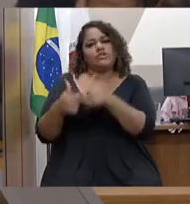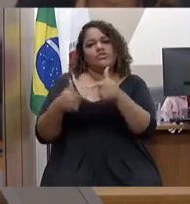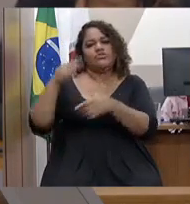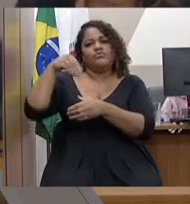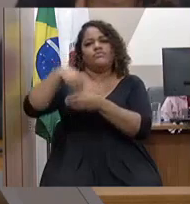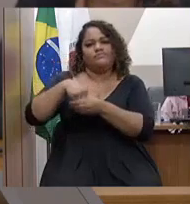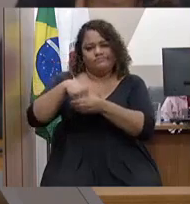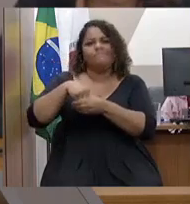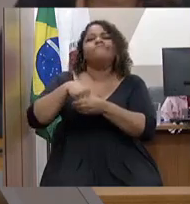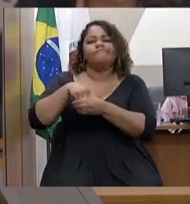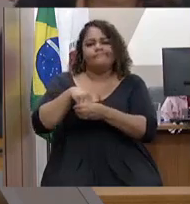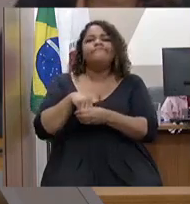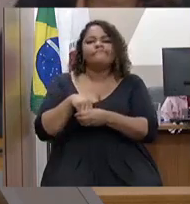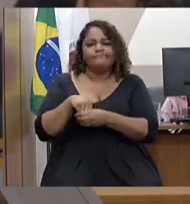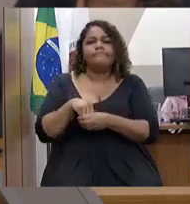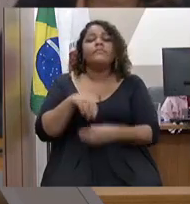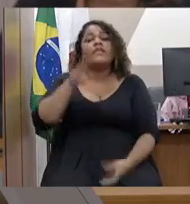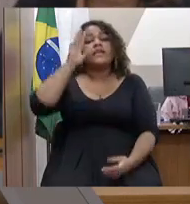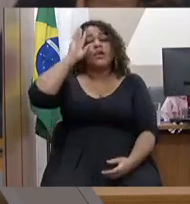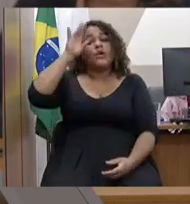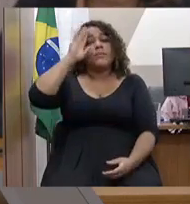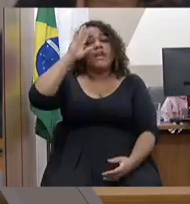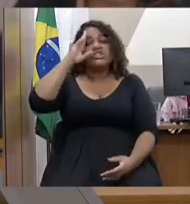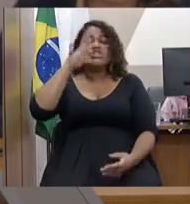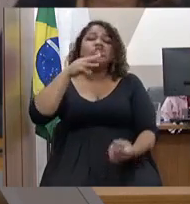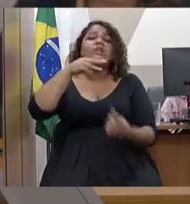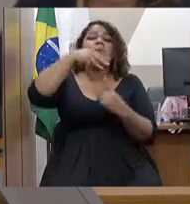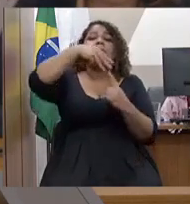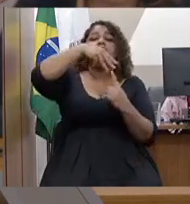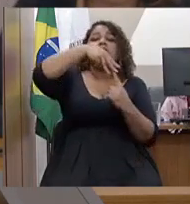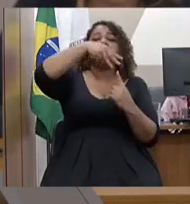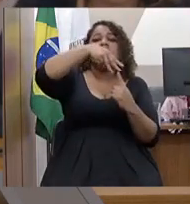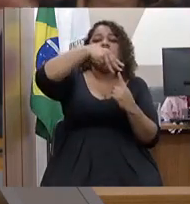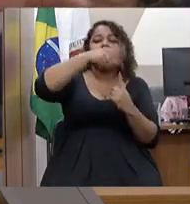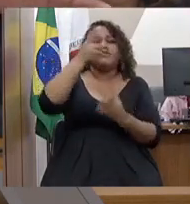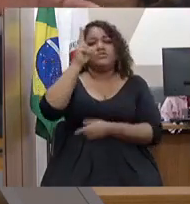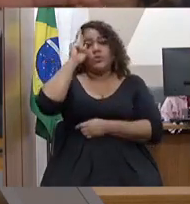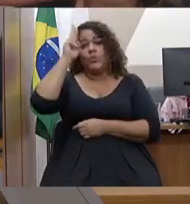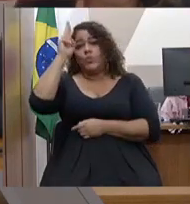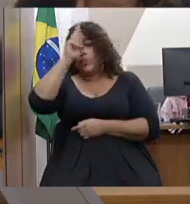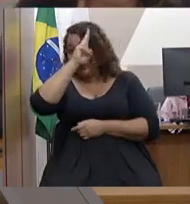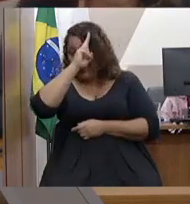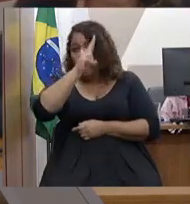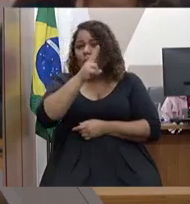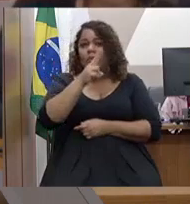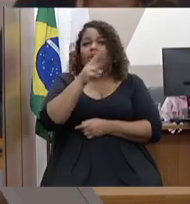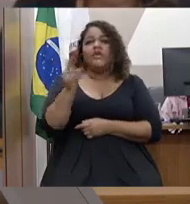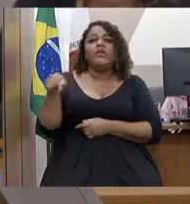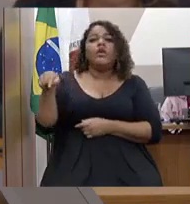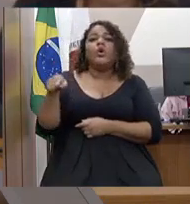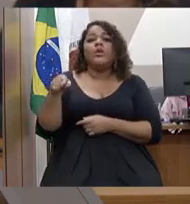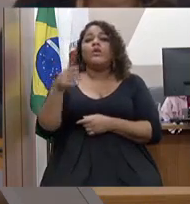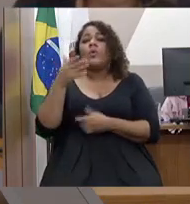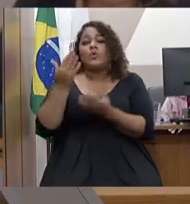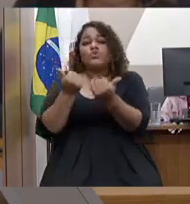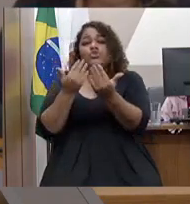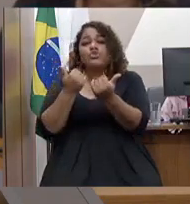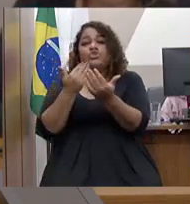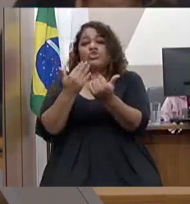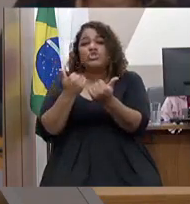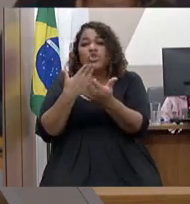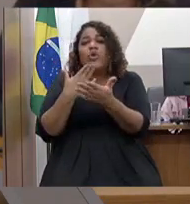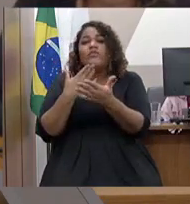imagina a McDonald's da vida os Uber da vida colocando um menino de bicicleta para entregar sanduíche